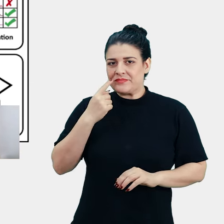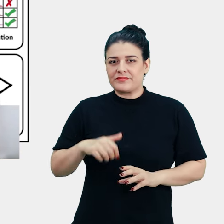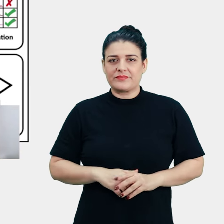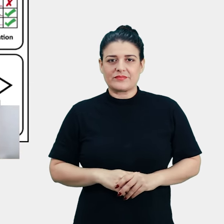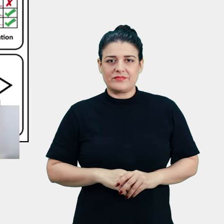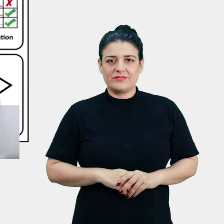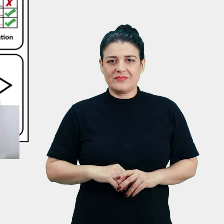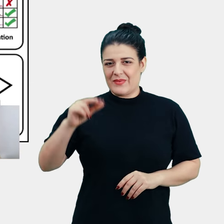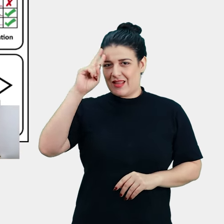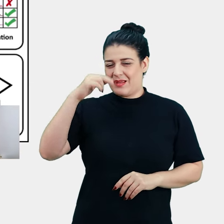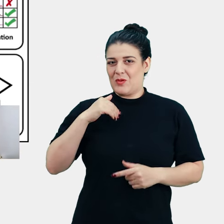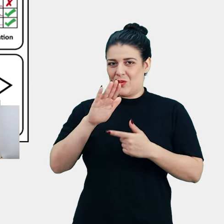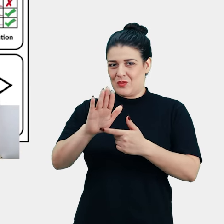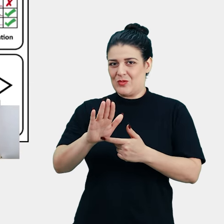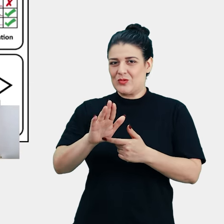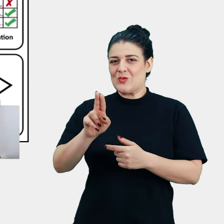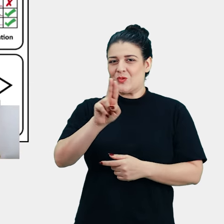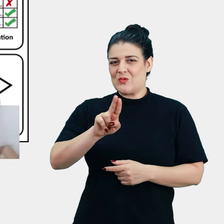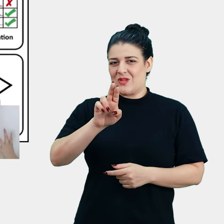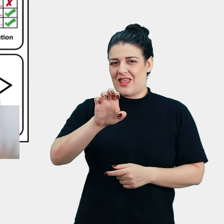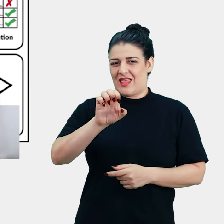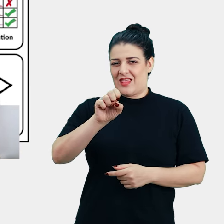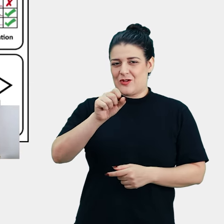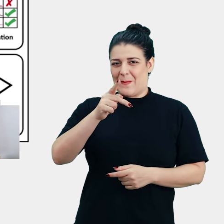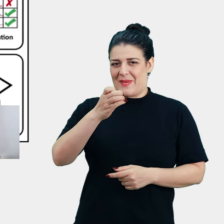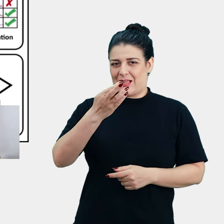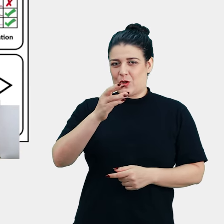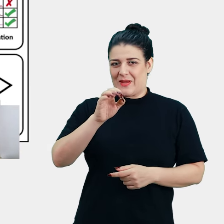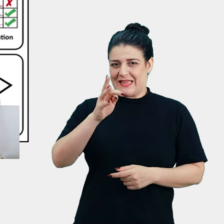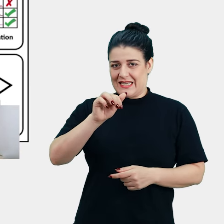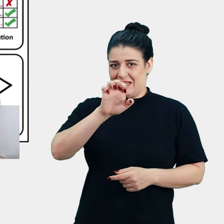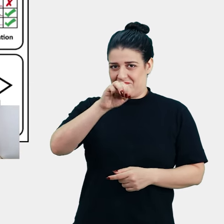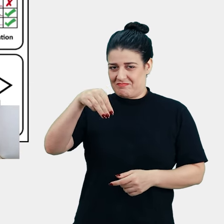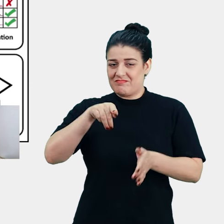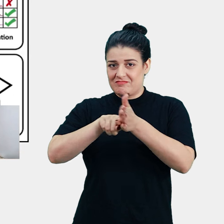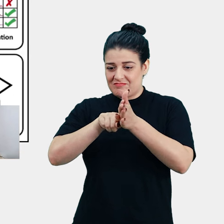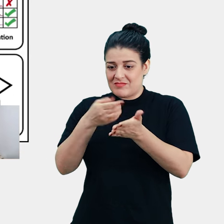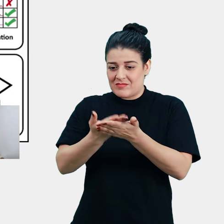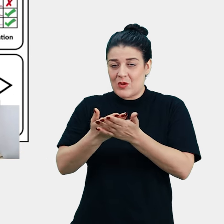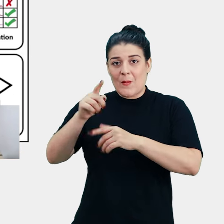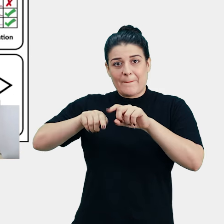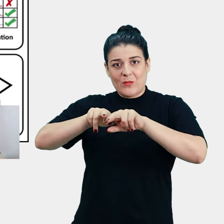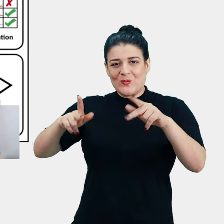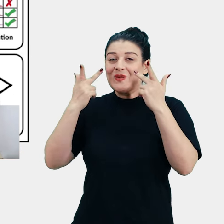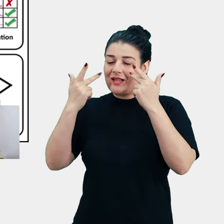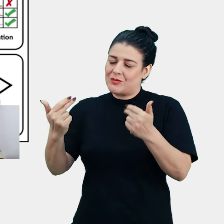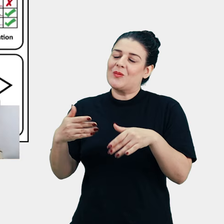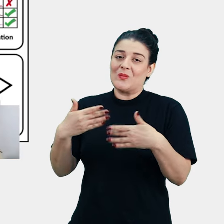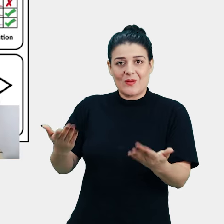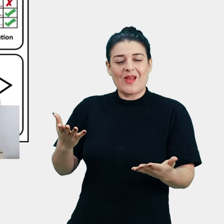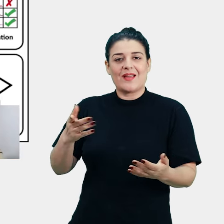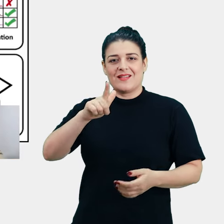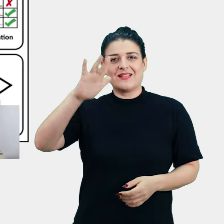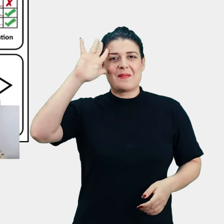estou mostrando para vocês o uso da espectrometria de massas em estudos, em pesquisas envolvendo produtos naturais? Então é isso.